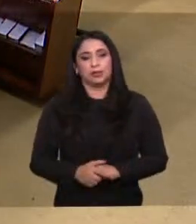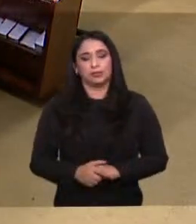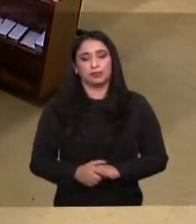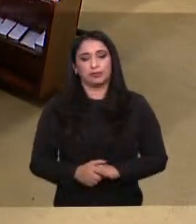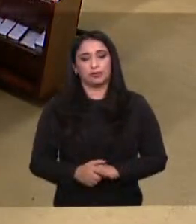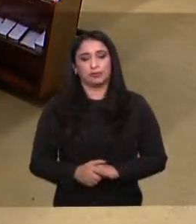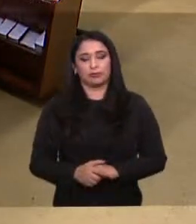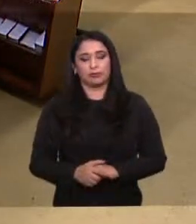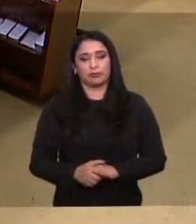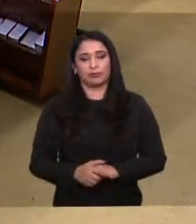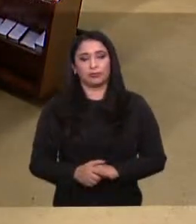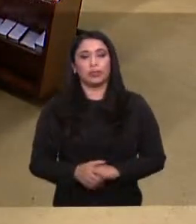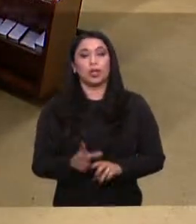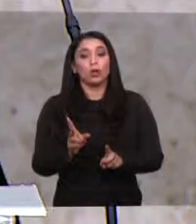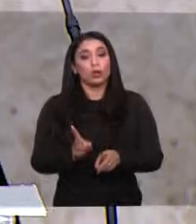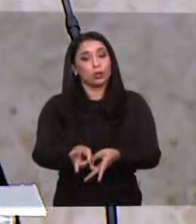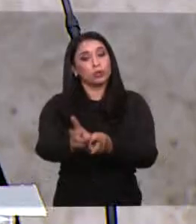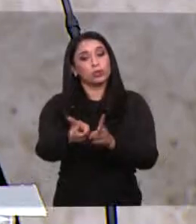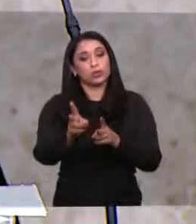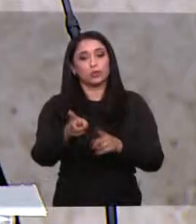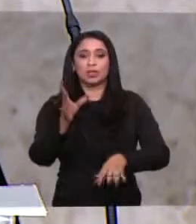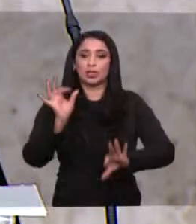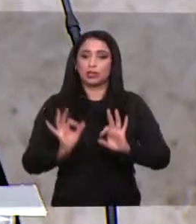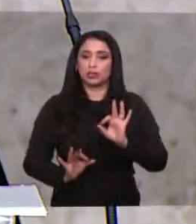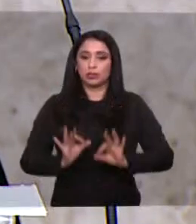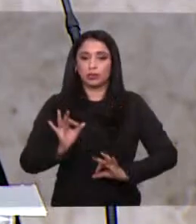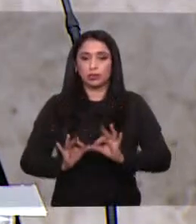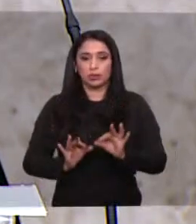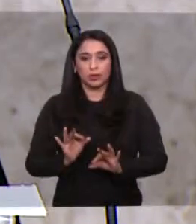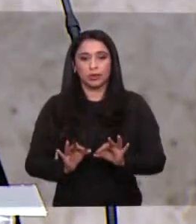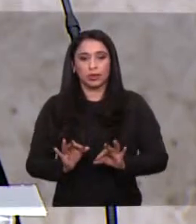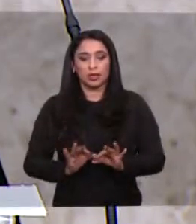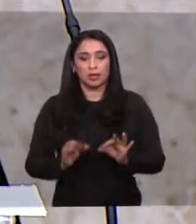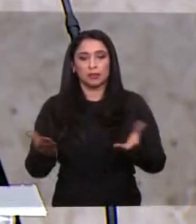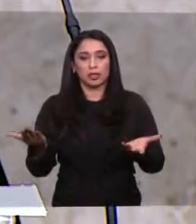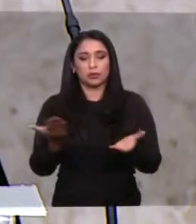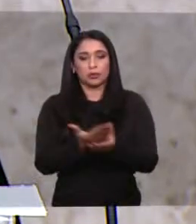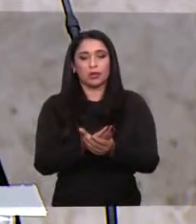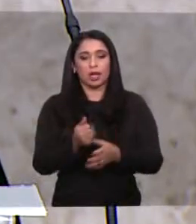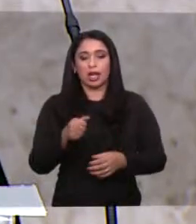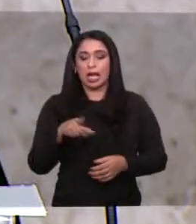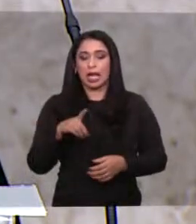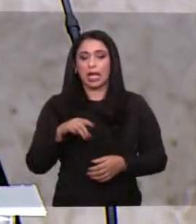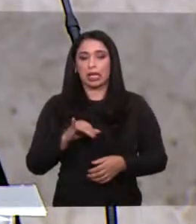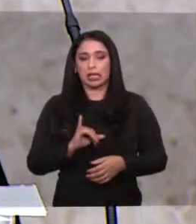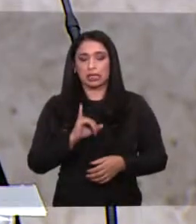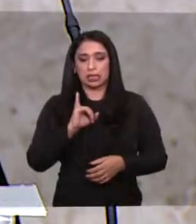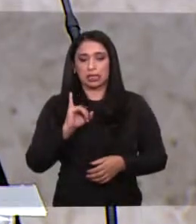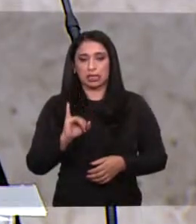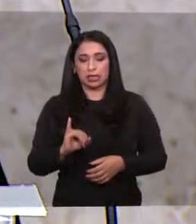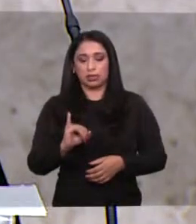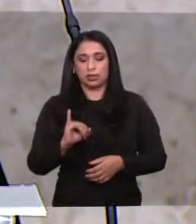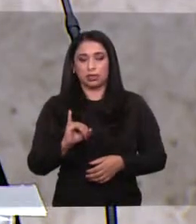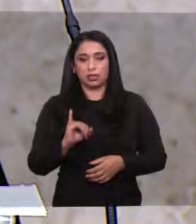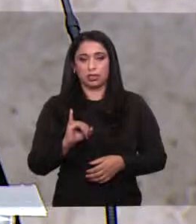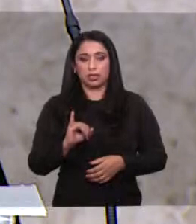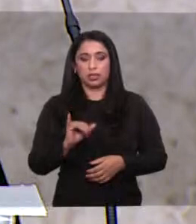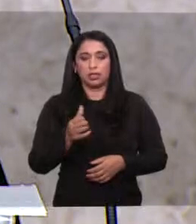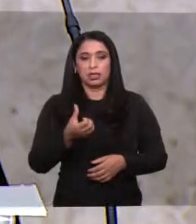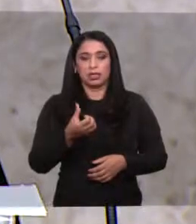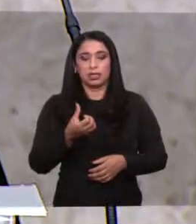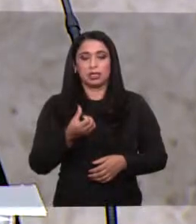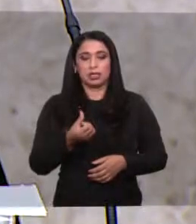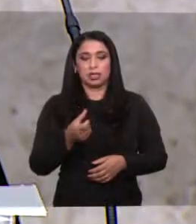E apregou para continuidade de julgamento as ações diretas de inconstitucionalidade